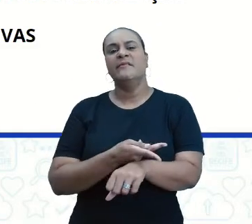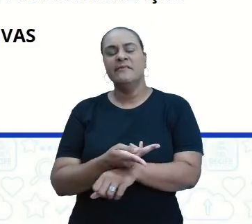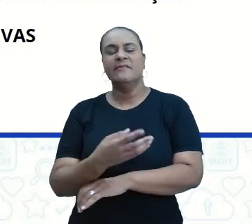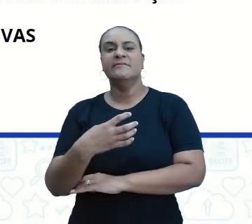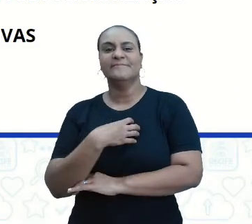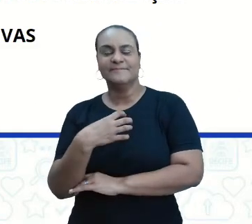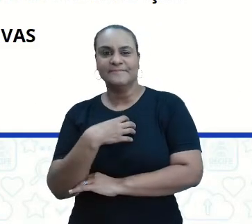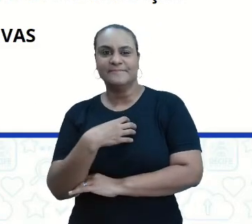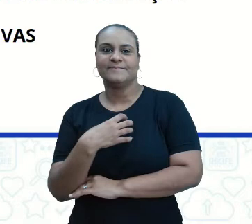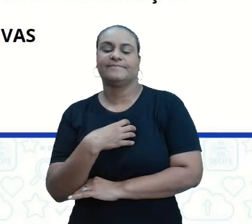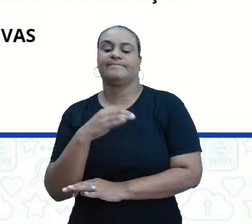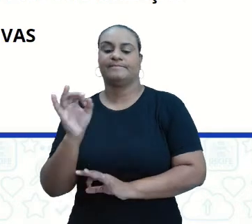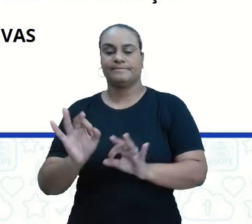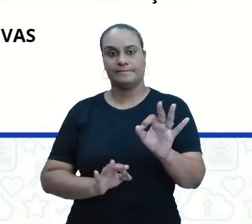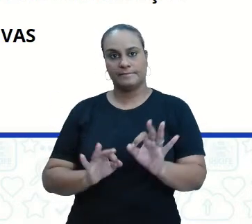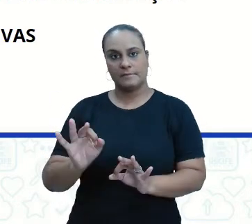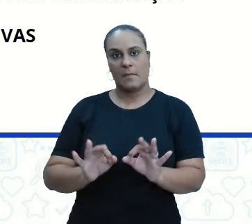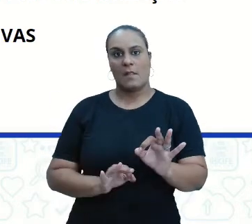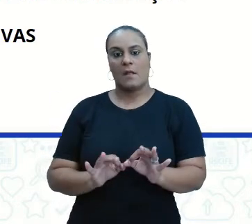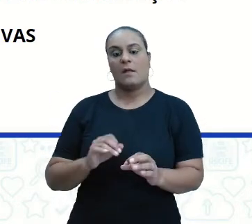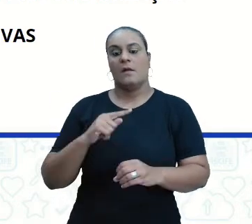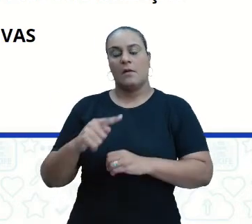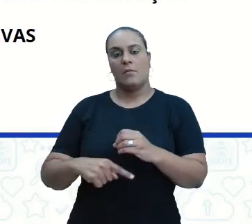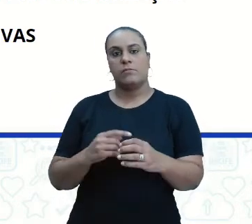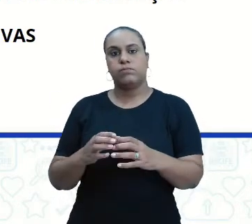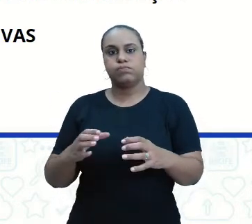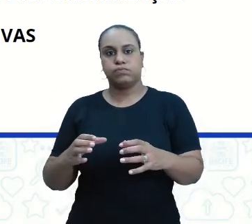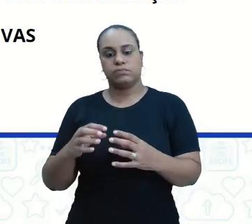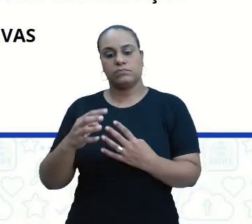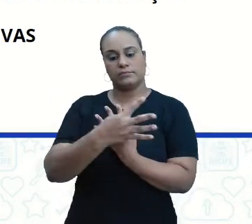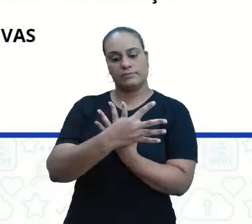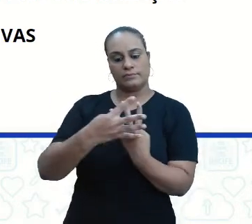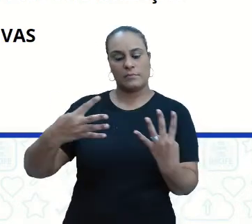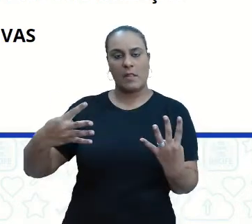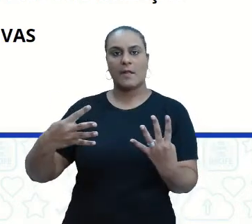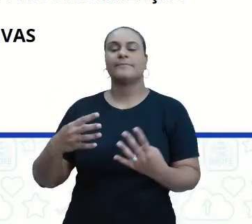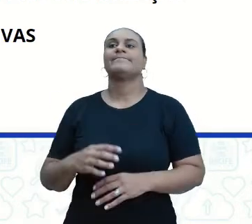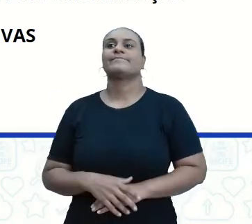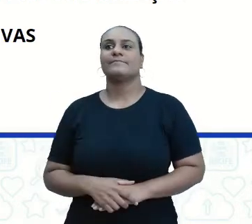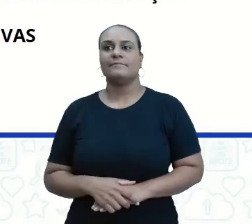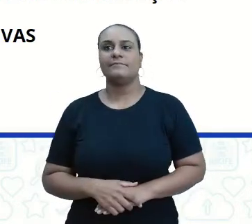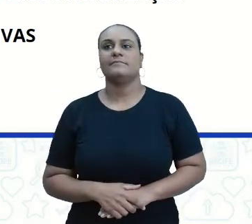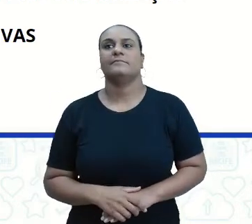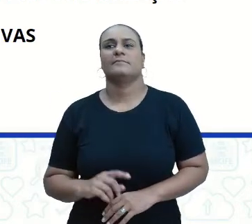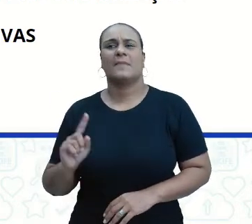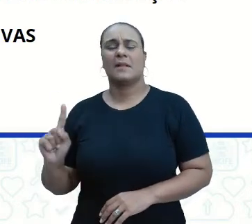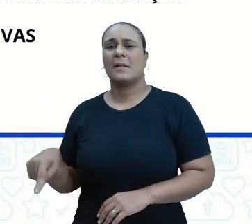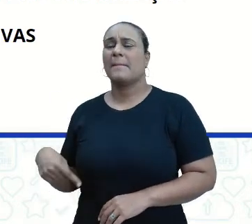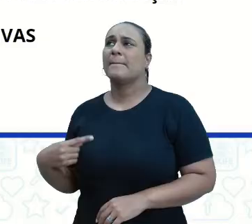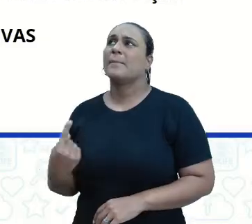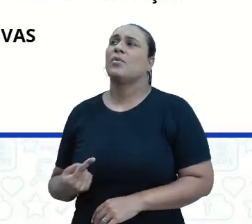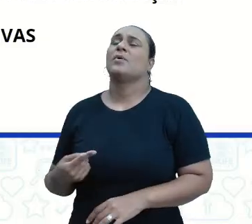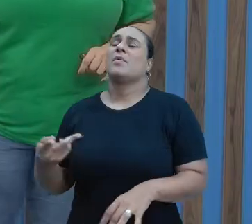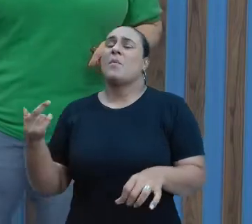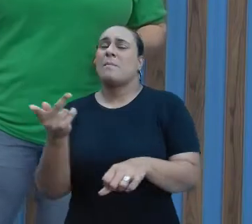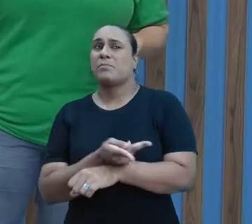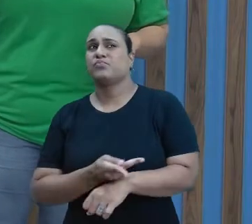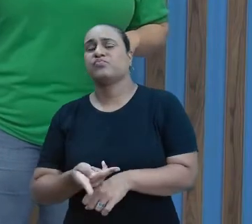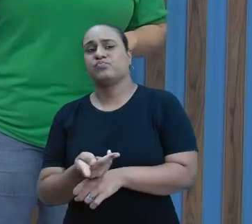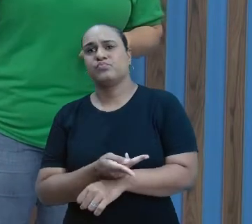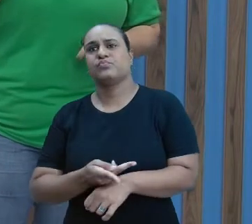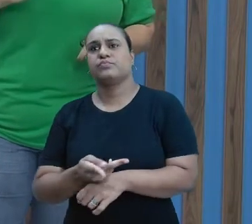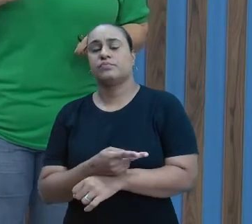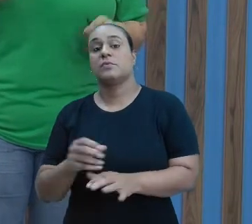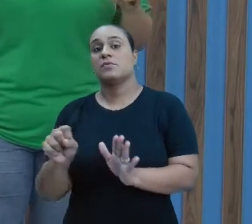de organizar esses elementos numa tabela. E aí, depois de tanto procurar, no